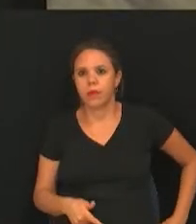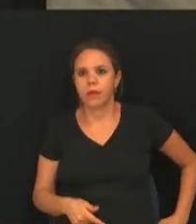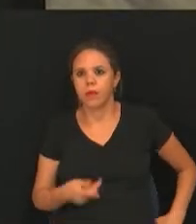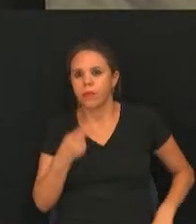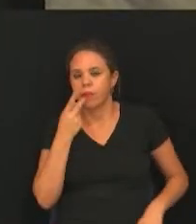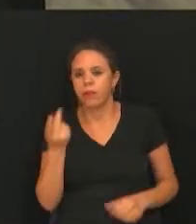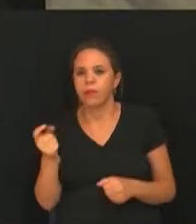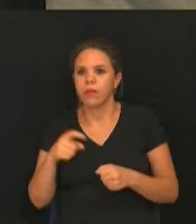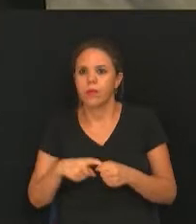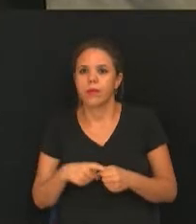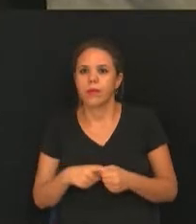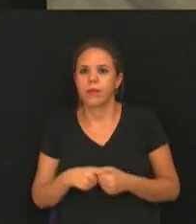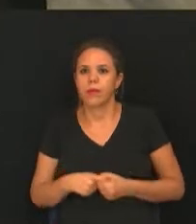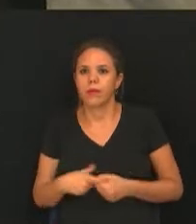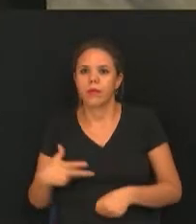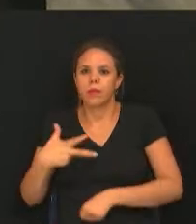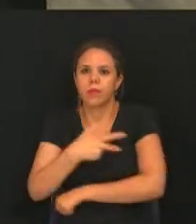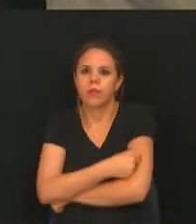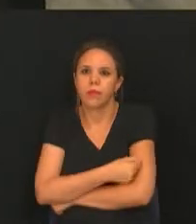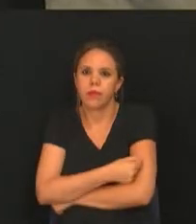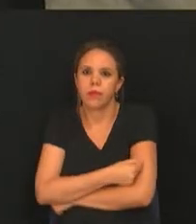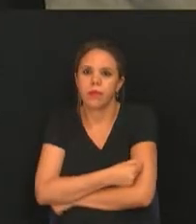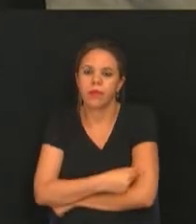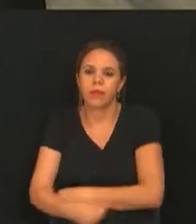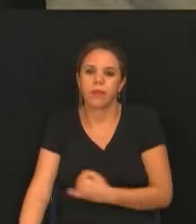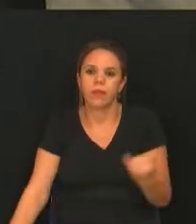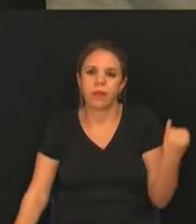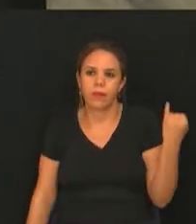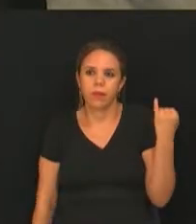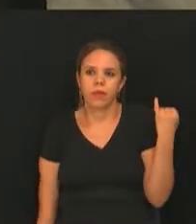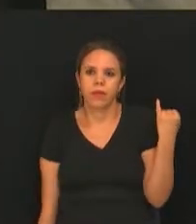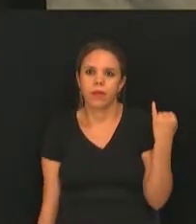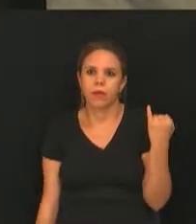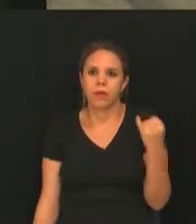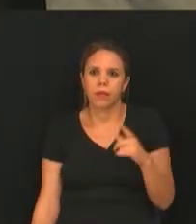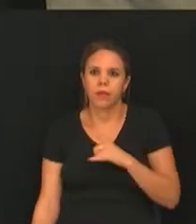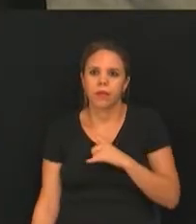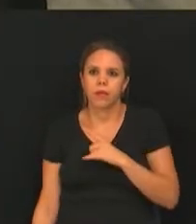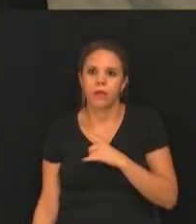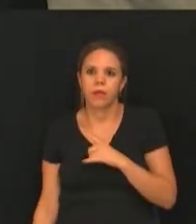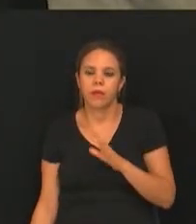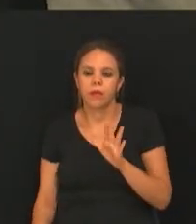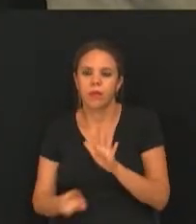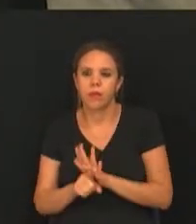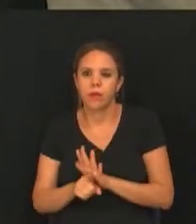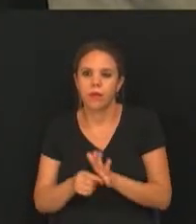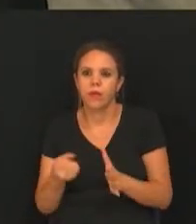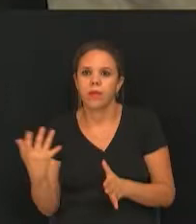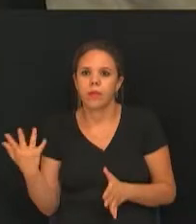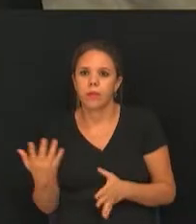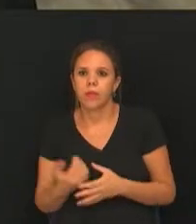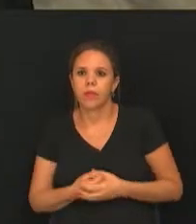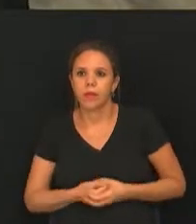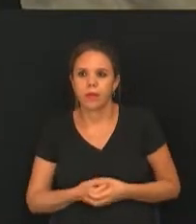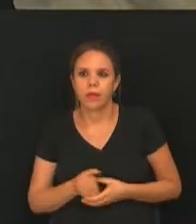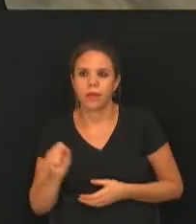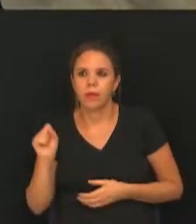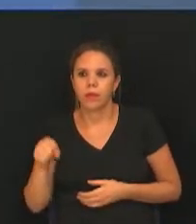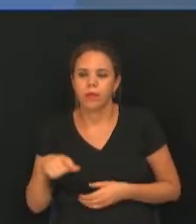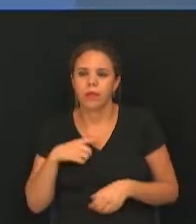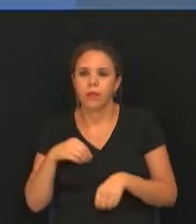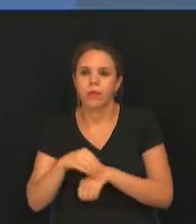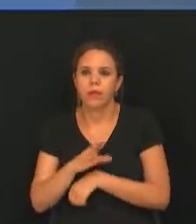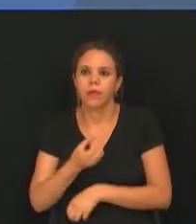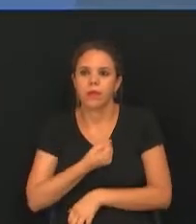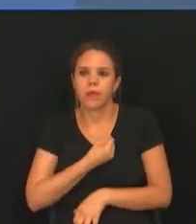a falar que a vacina é muito importante. Você também trouxe os dados aí da vacinação na nossa cidade? Isso, a gente traz os números